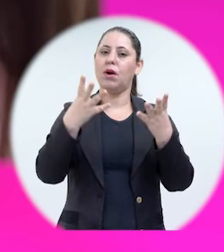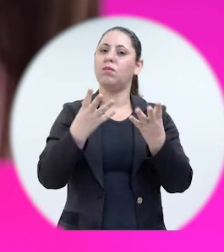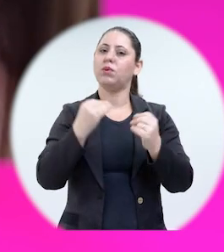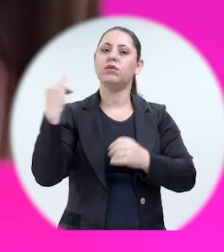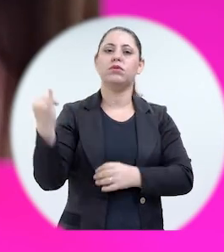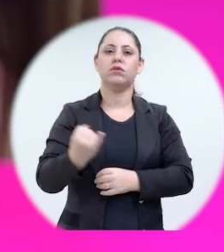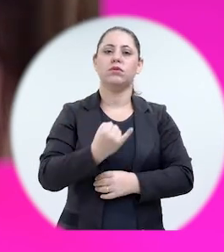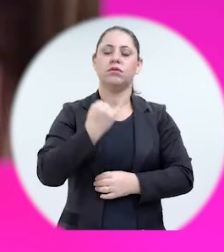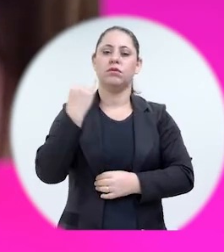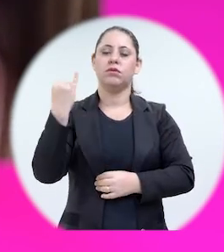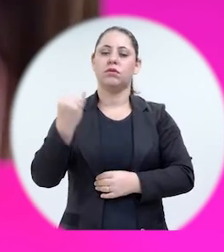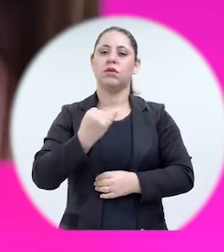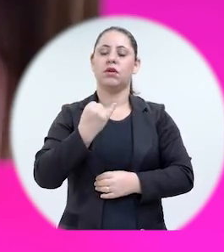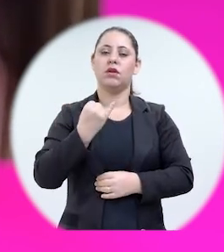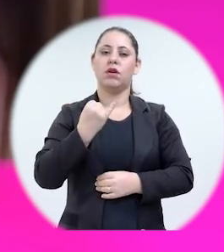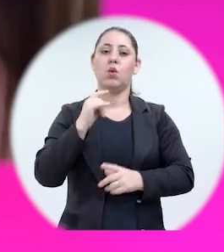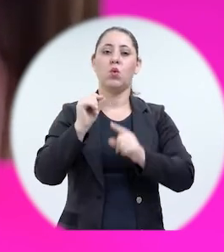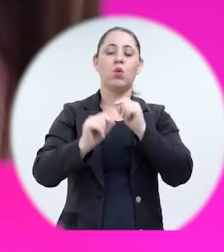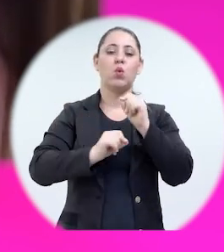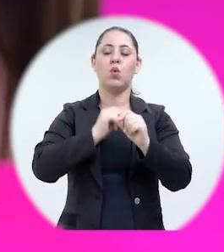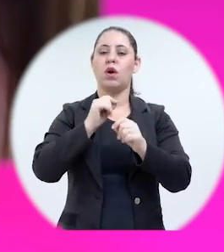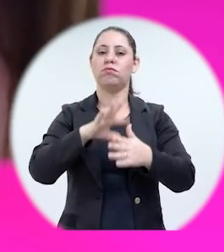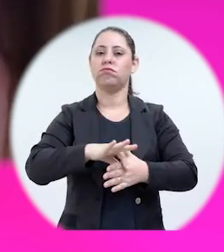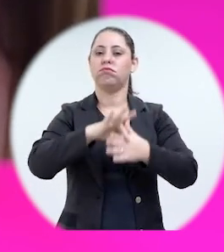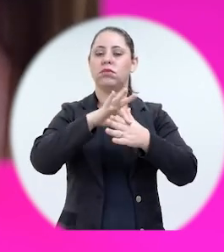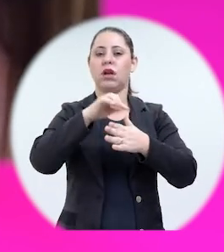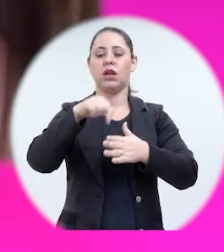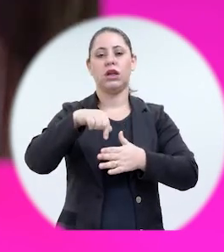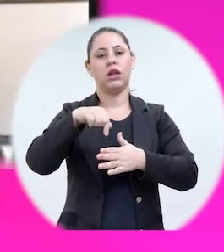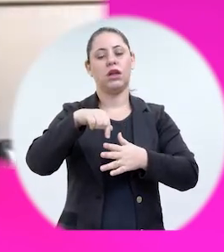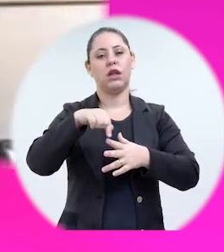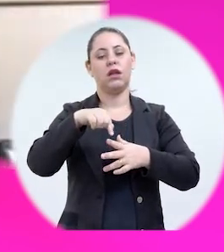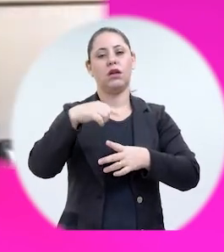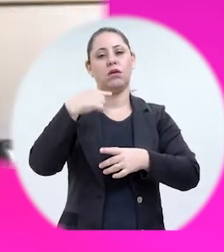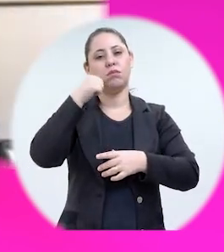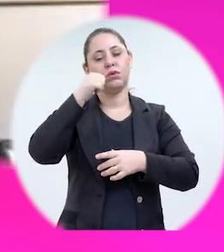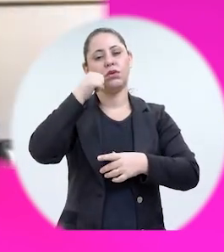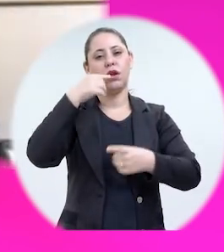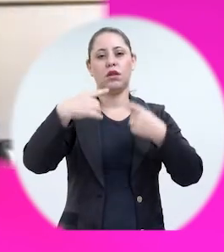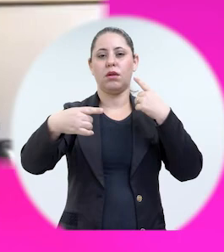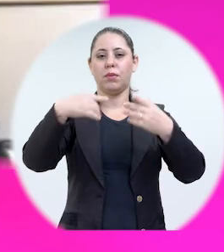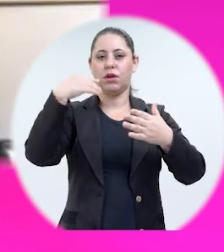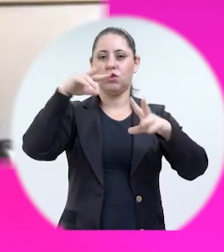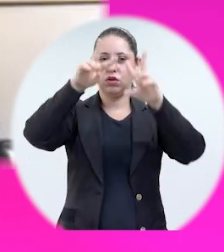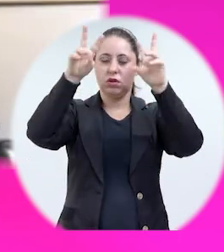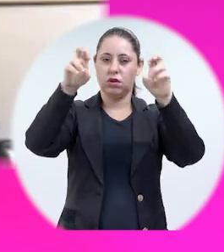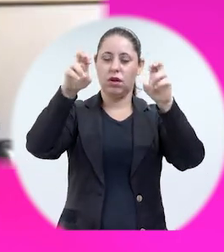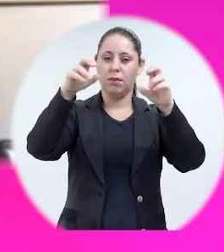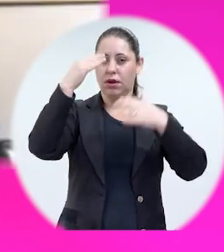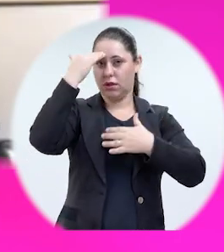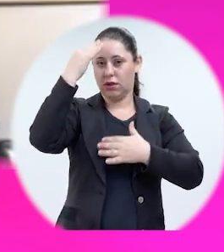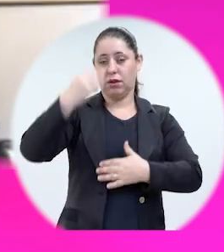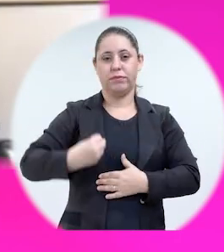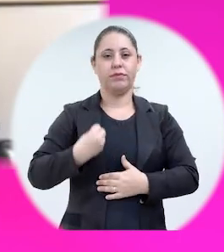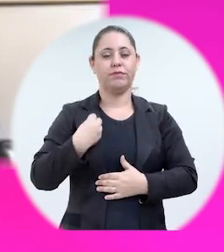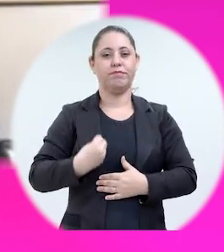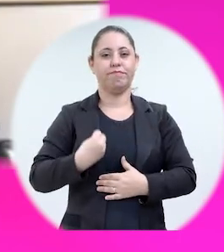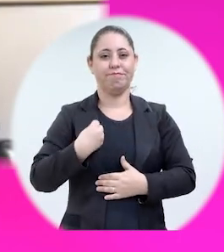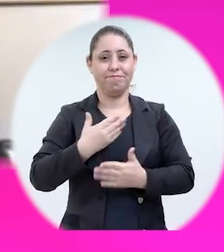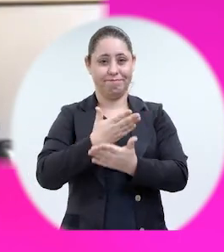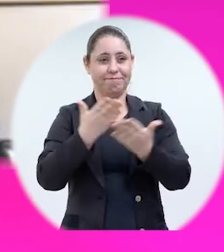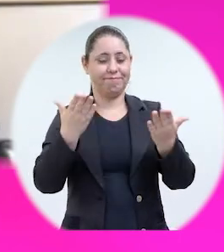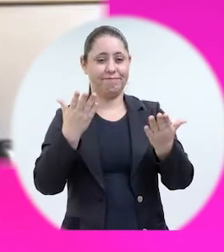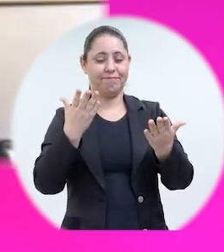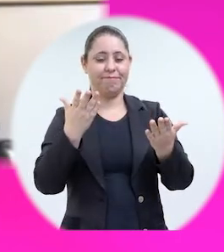agradeço, temas muito importantes, relevantes aqui, tratados no Mulheres em Debate dessa edição, agradecendo mais uma vez